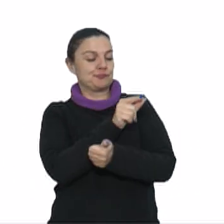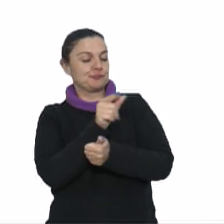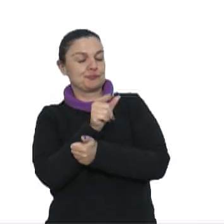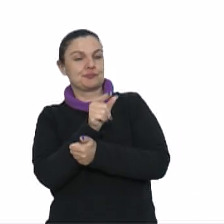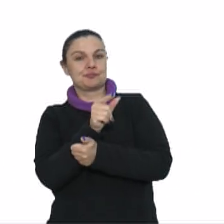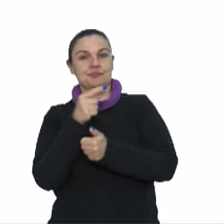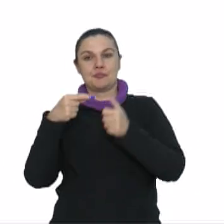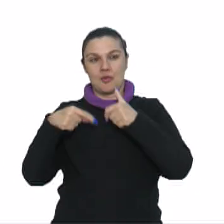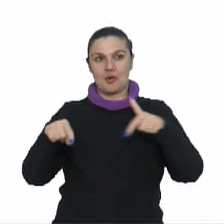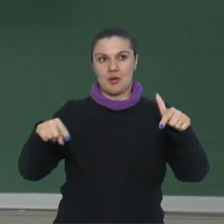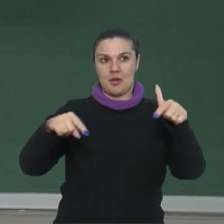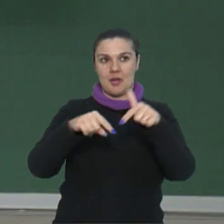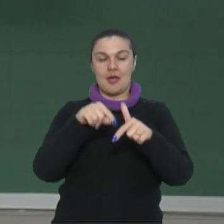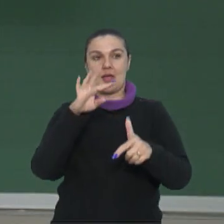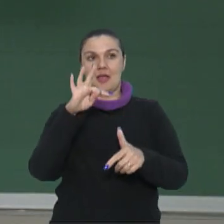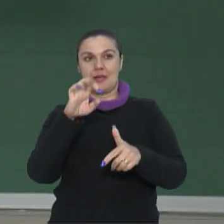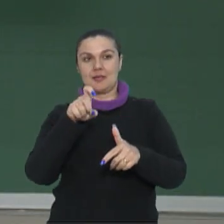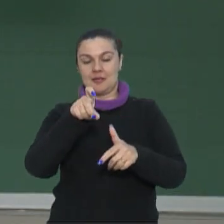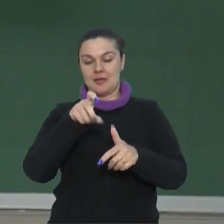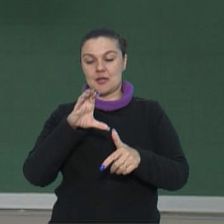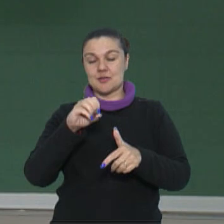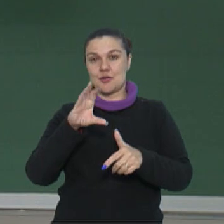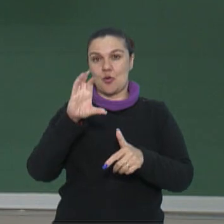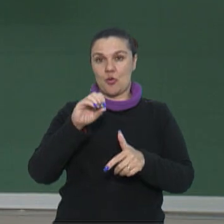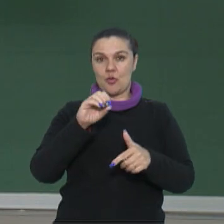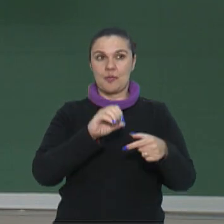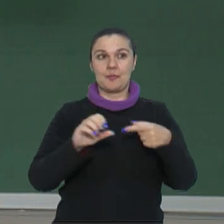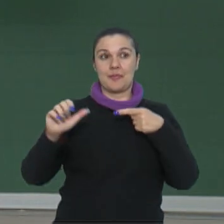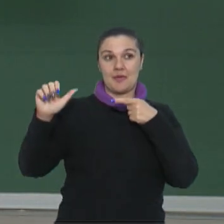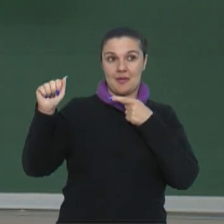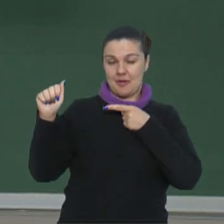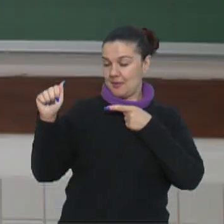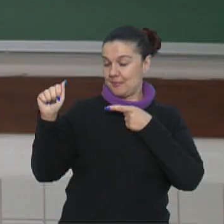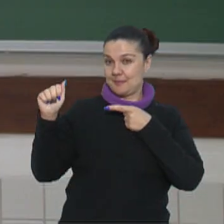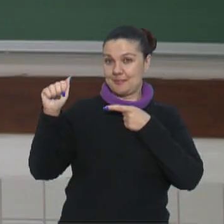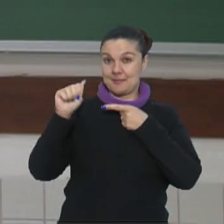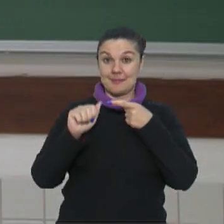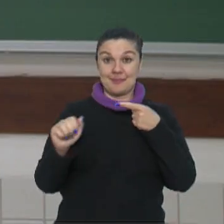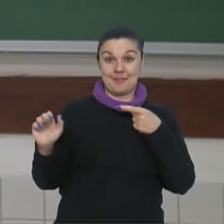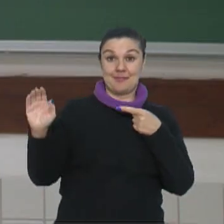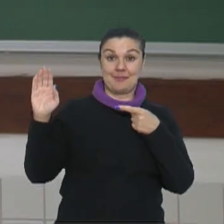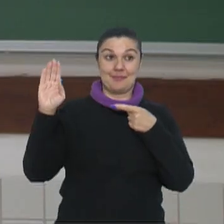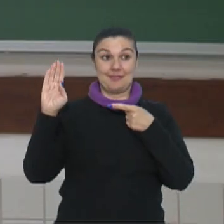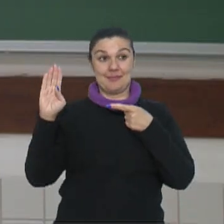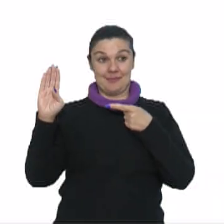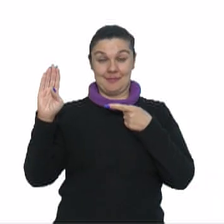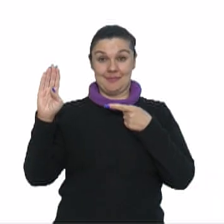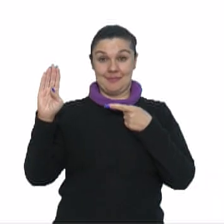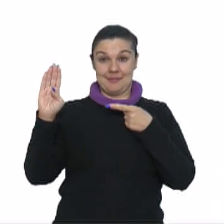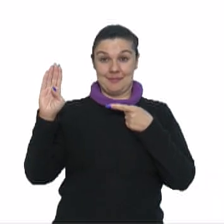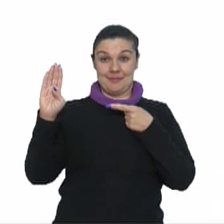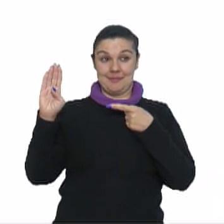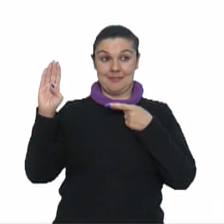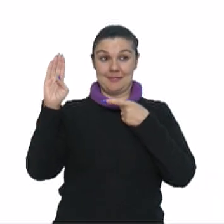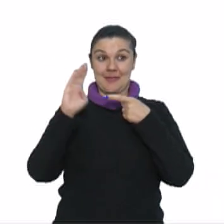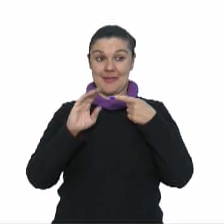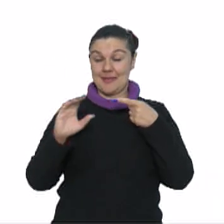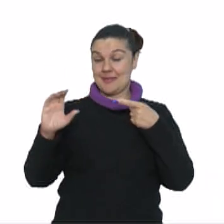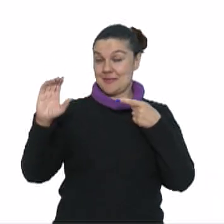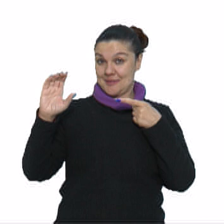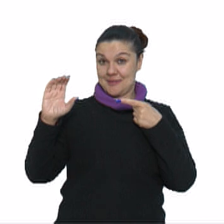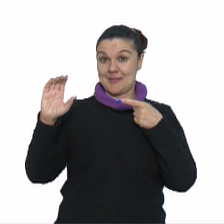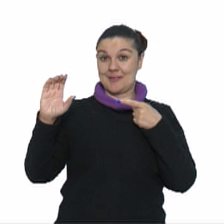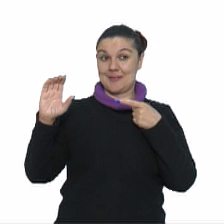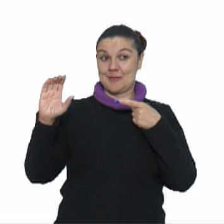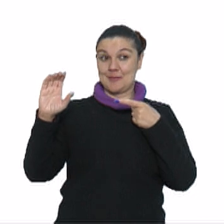lago Texcoco. O que vocês acham? Letra A, Quetzalcoatl? Letra B, Tenochtitlan? Letra